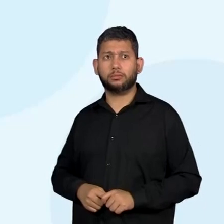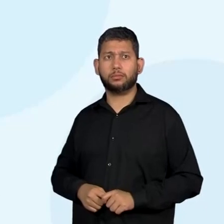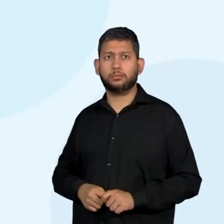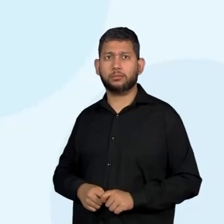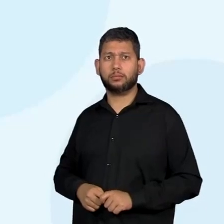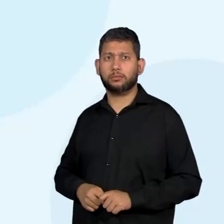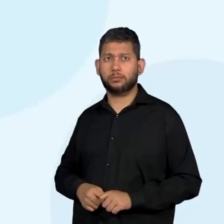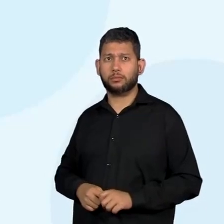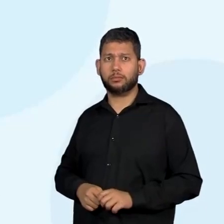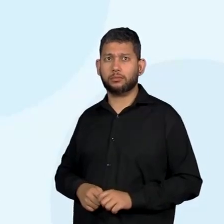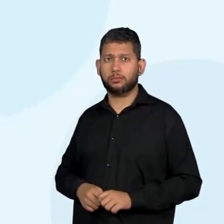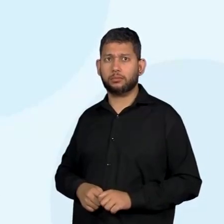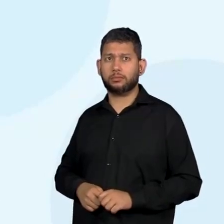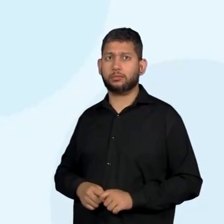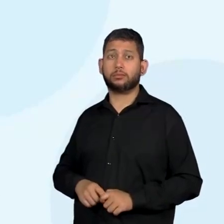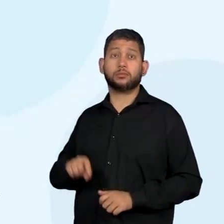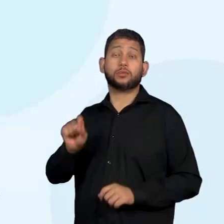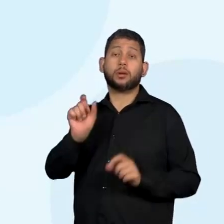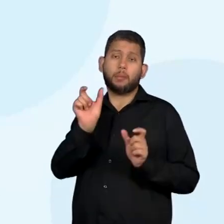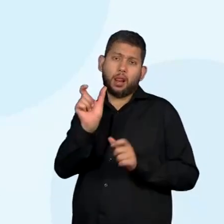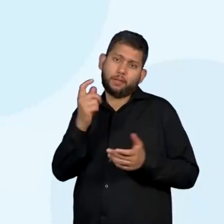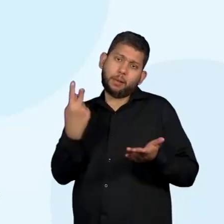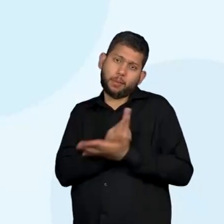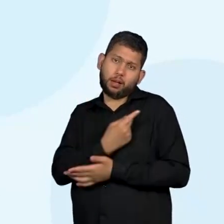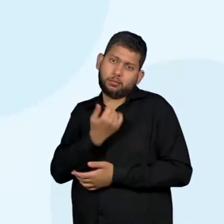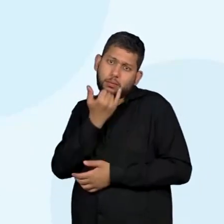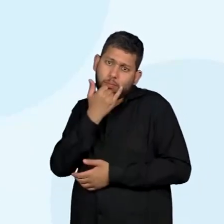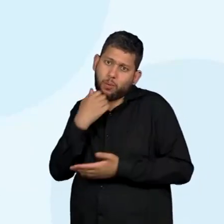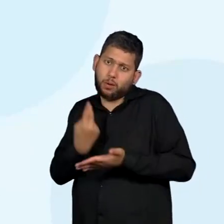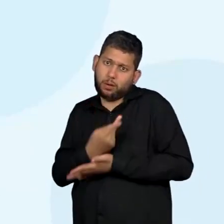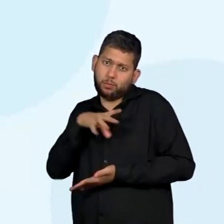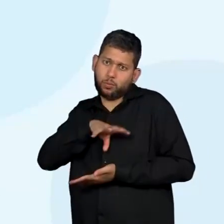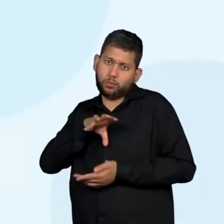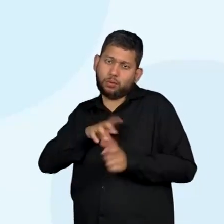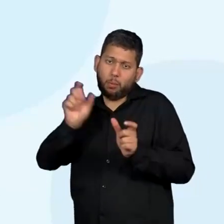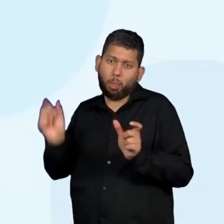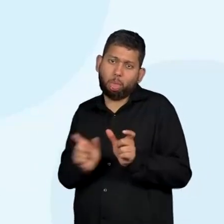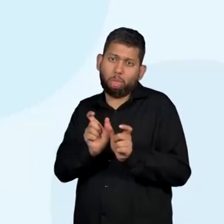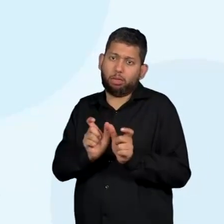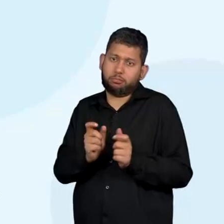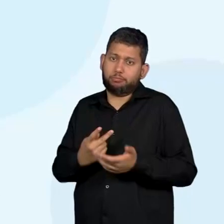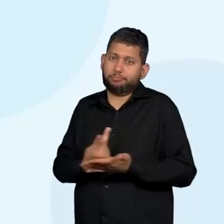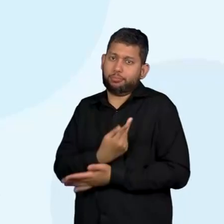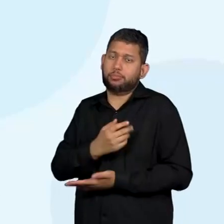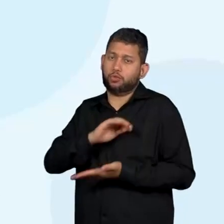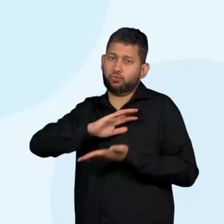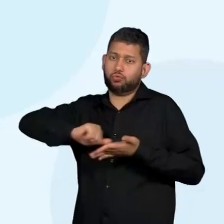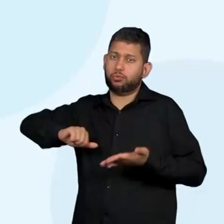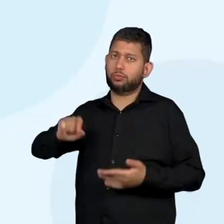A minha frase encerra aqui, ó. Aqui a gente tira. E o porquê?